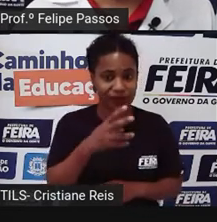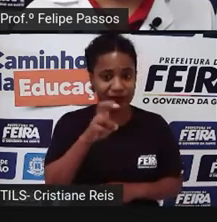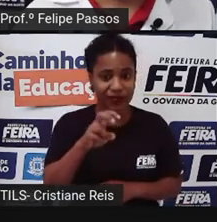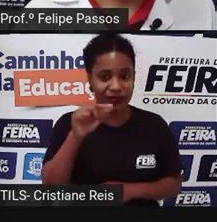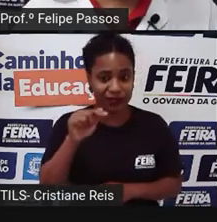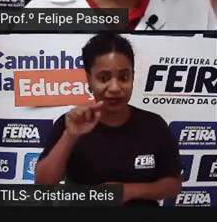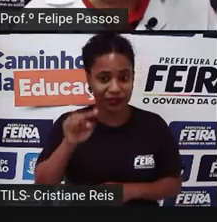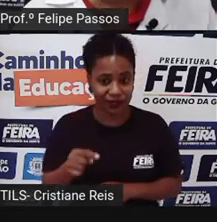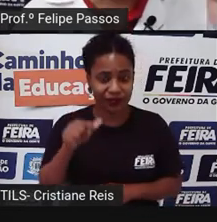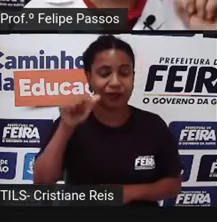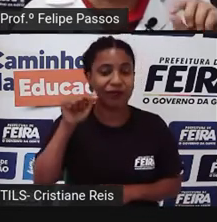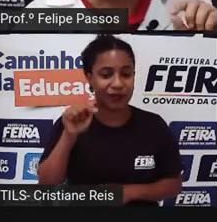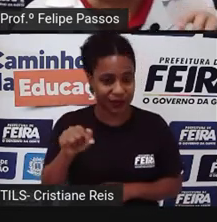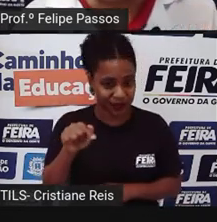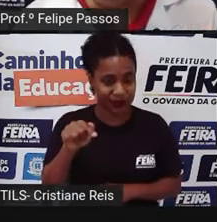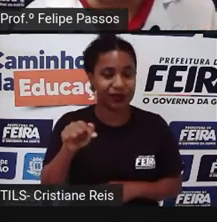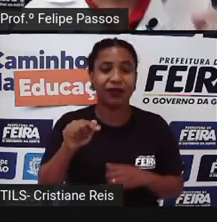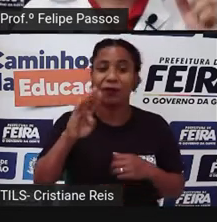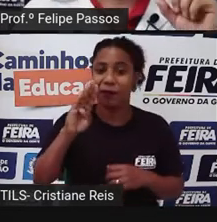1.457 milhões, né?